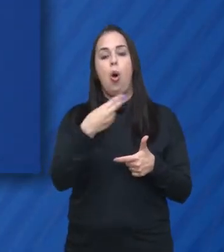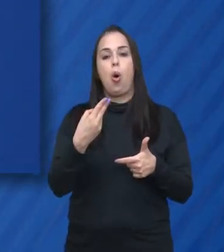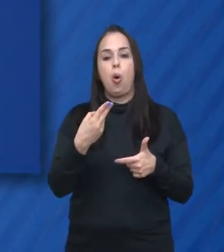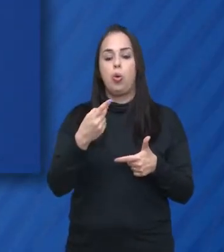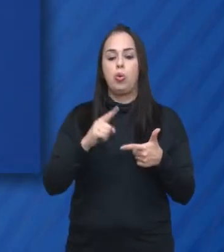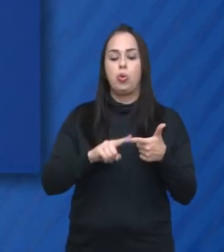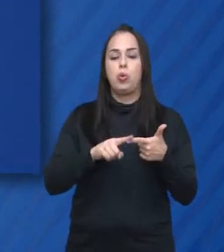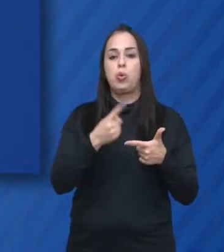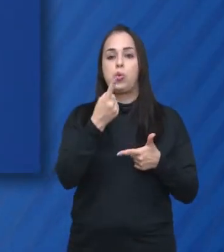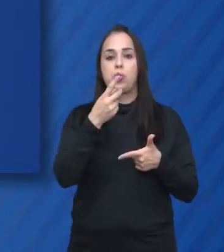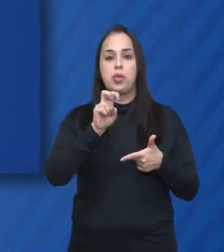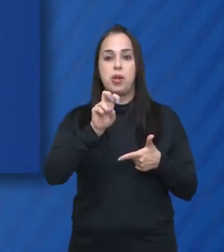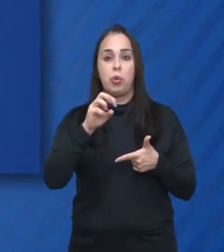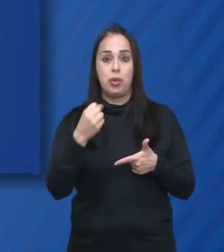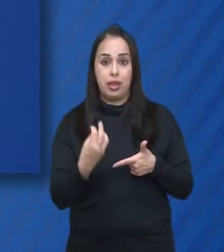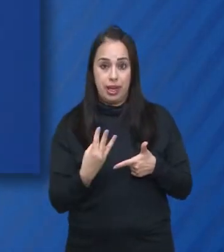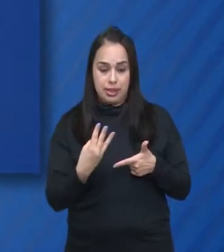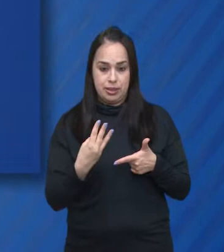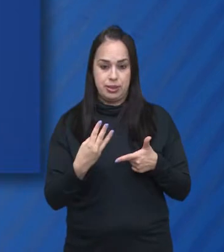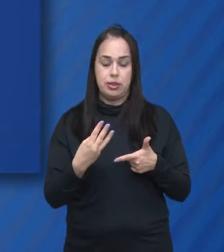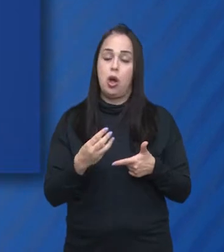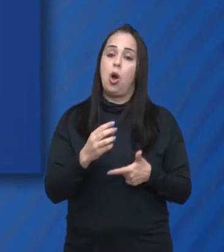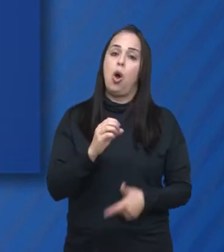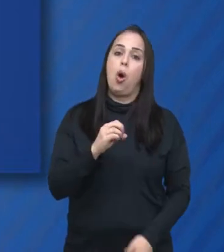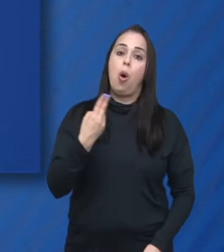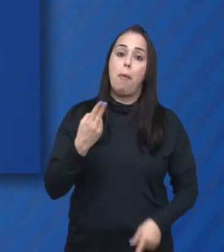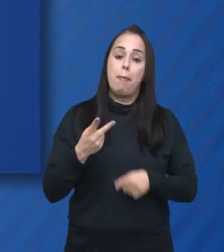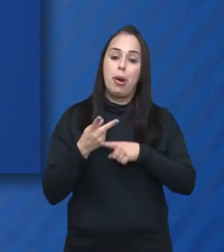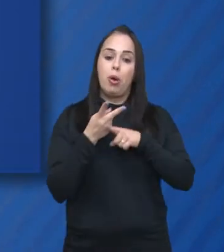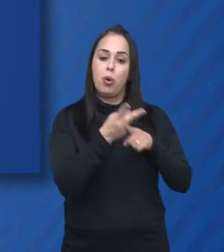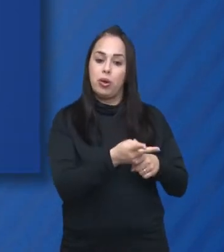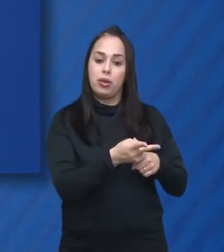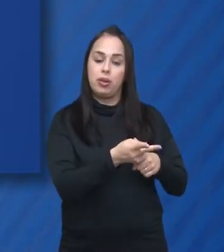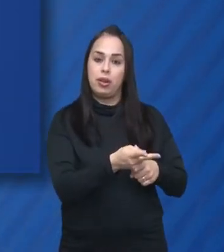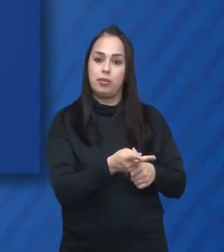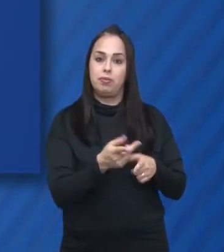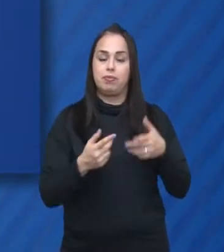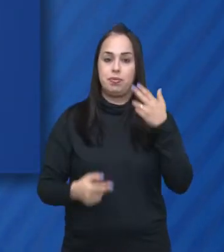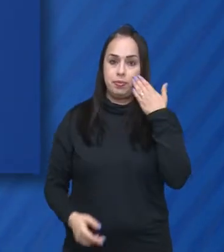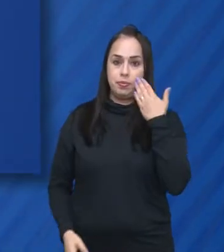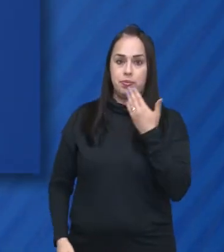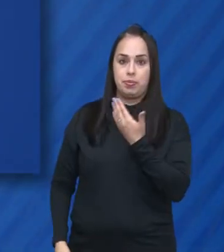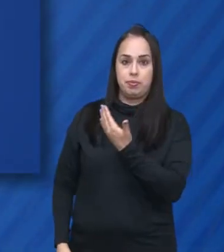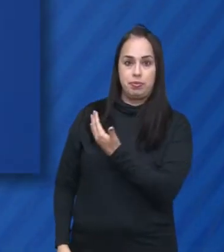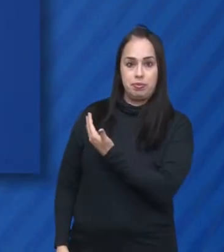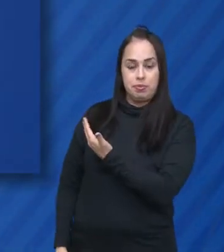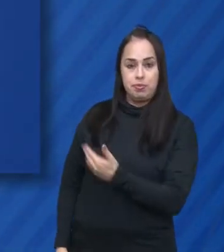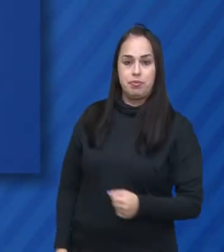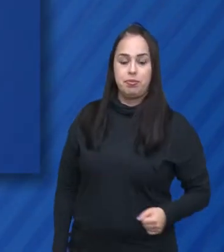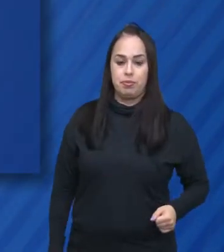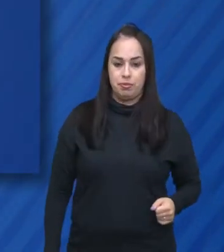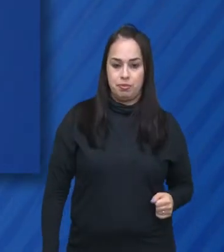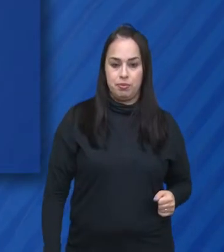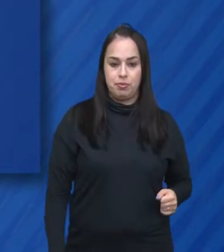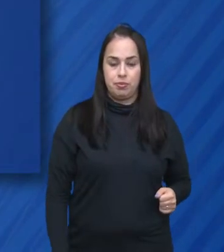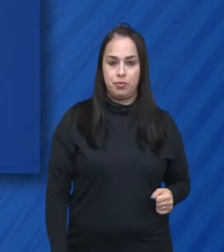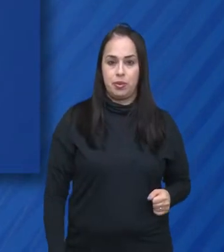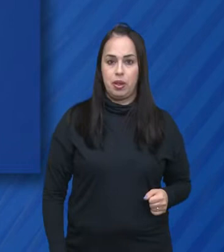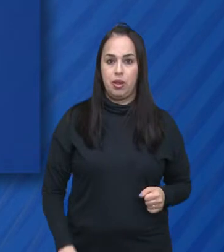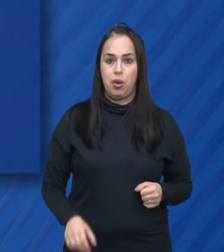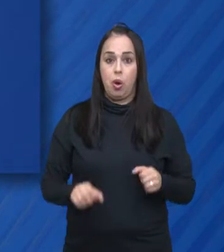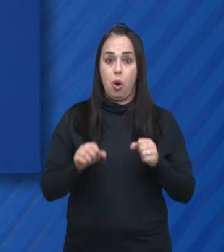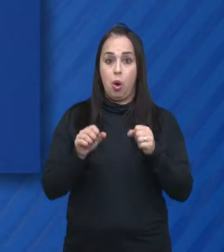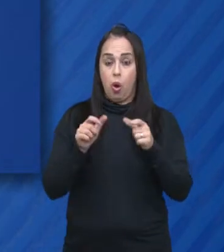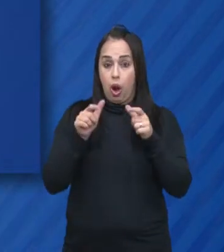Disque 100 ou pelo Disque Denúncia 153. Outra opção é procurar uma das 3 unidades do Conselho Tutelar